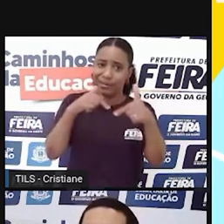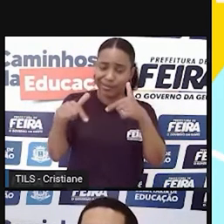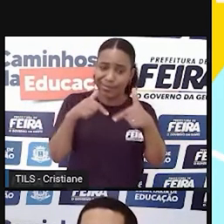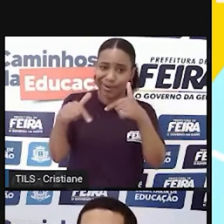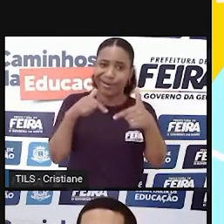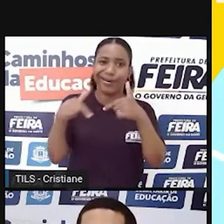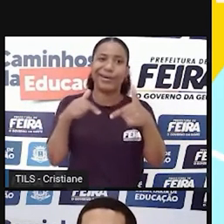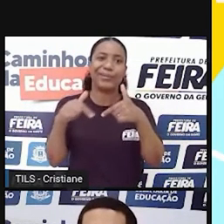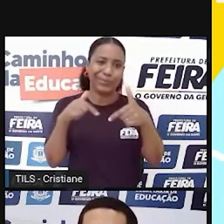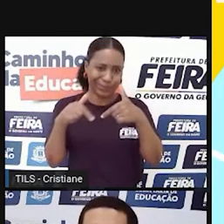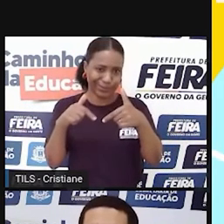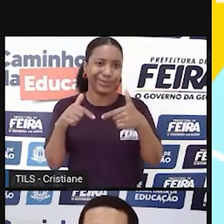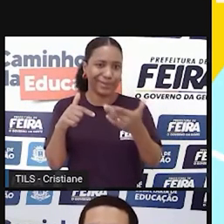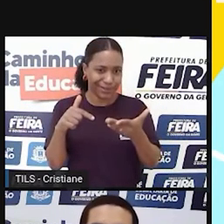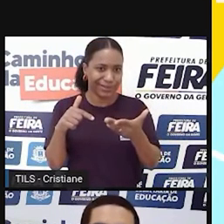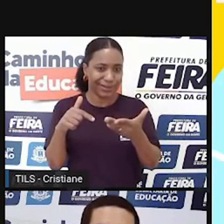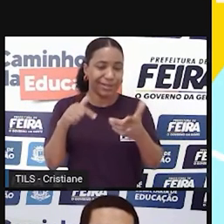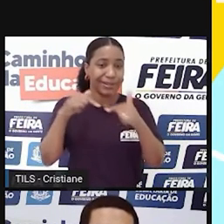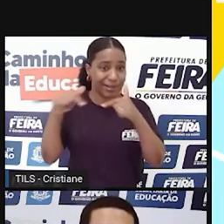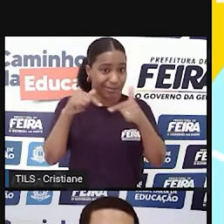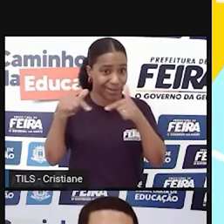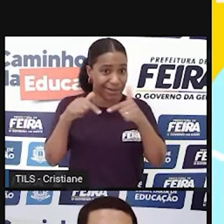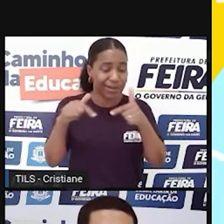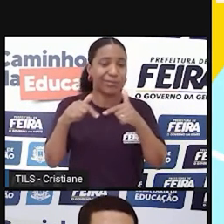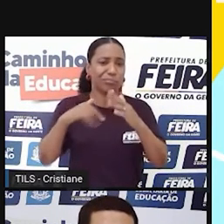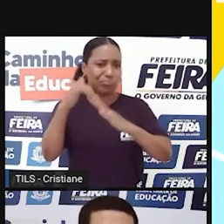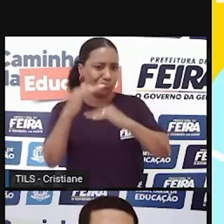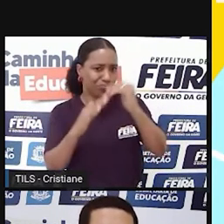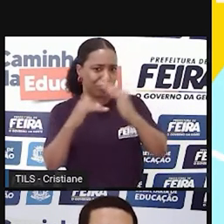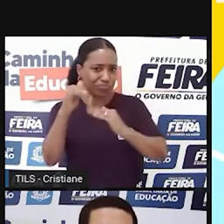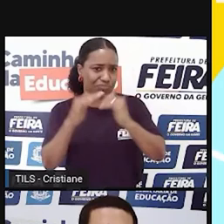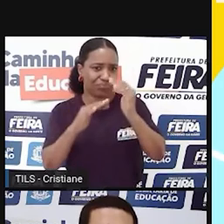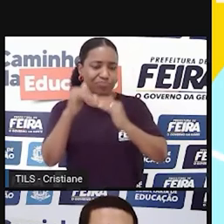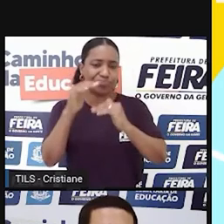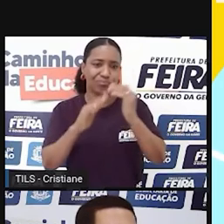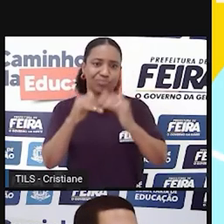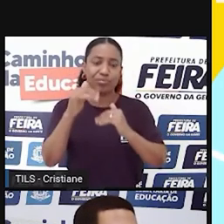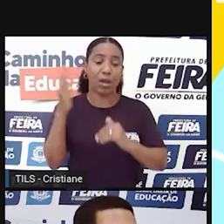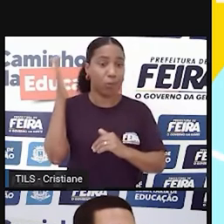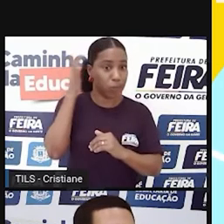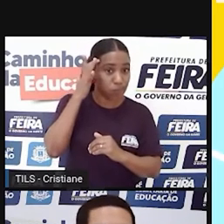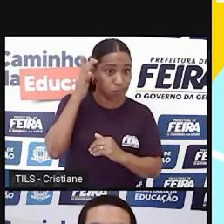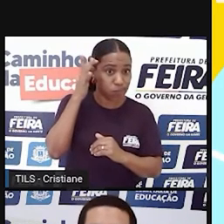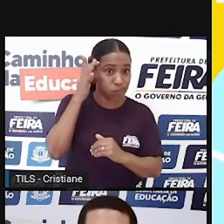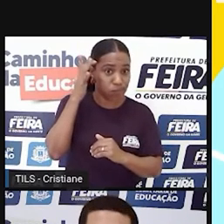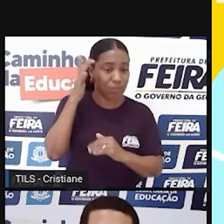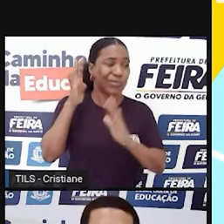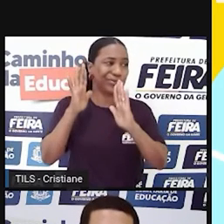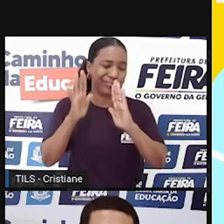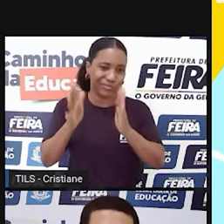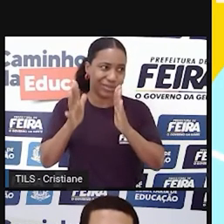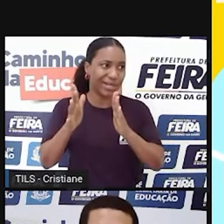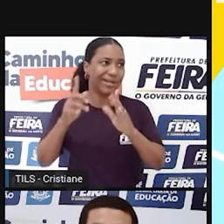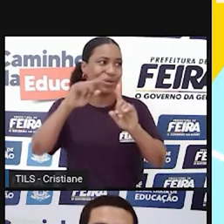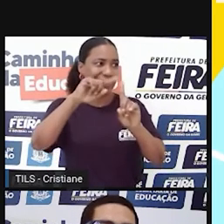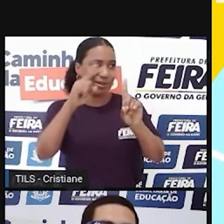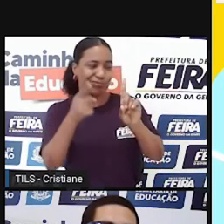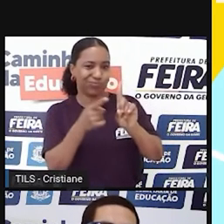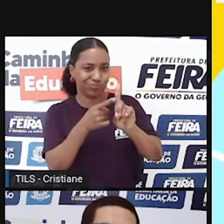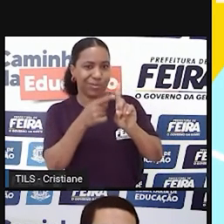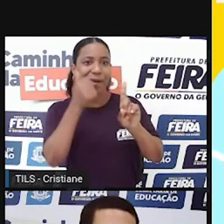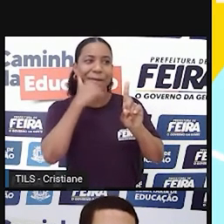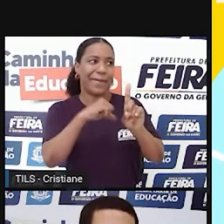tem alguns degrauzinhos que ela já subiu, né, nessa preparação para ser mãe. Mas